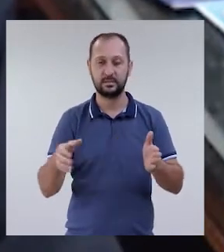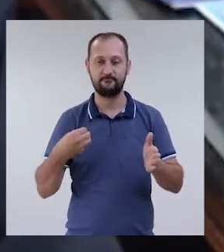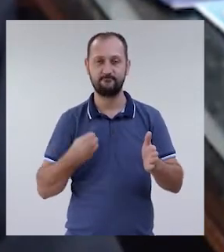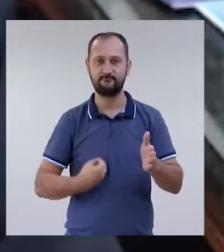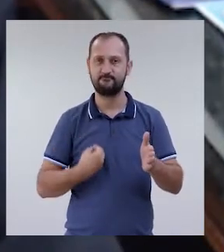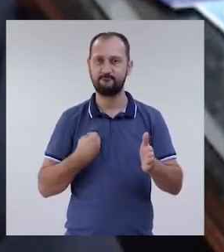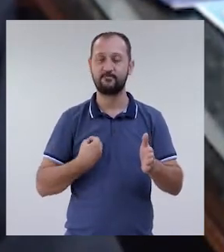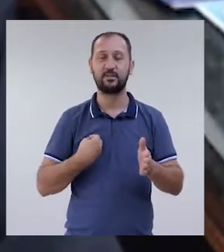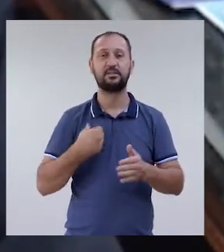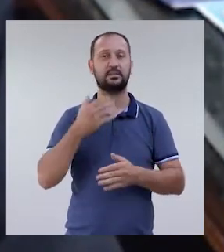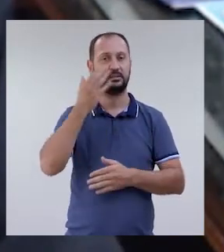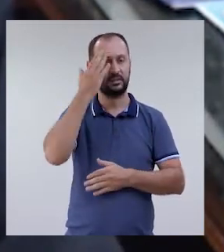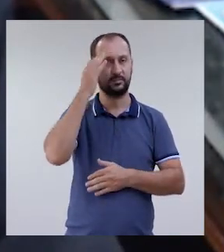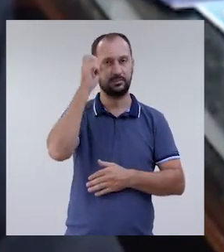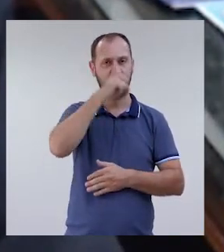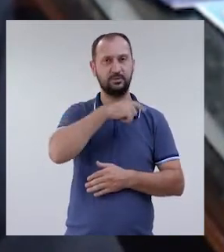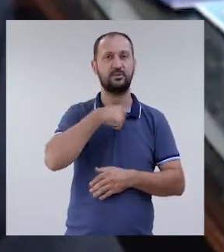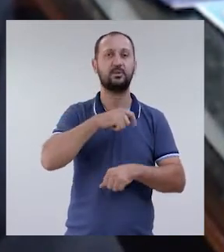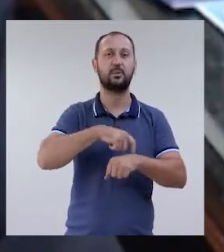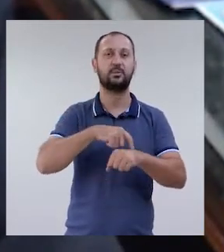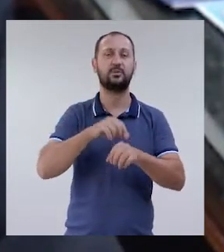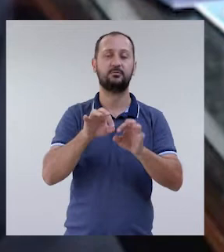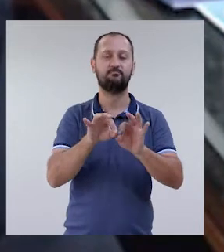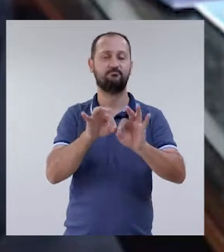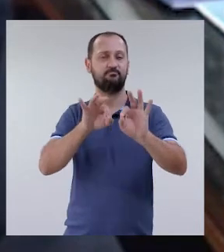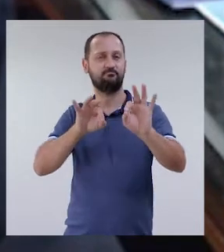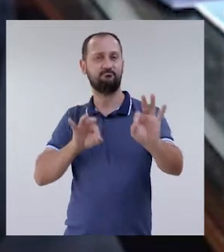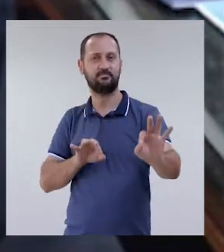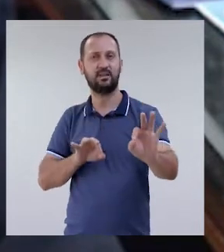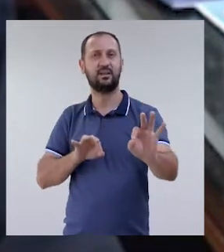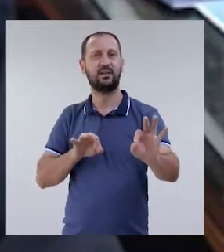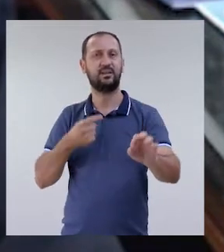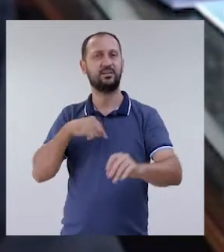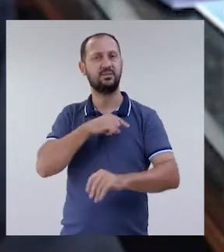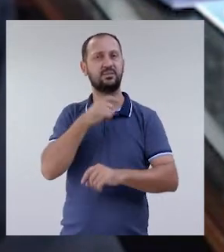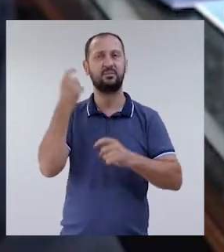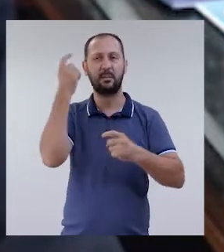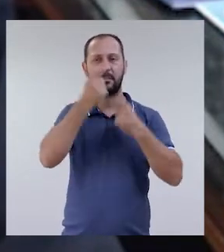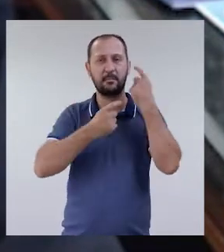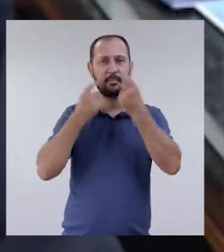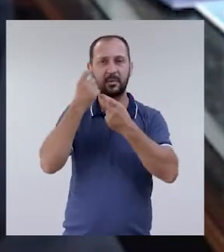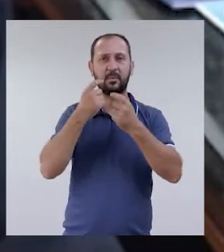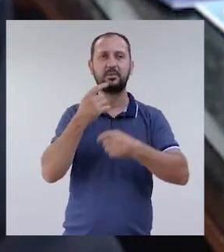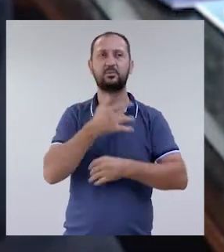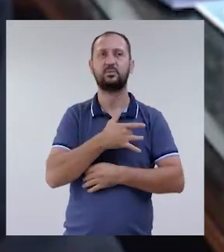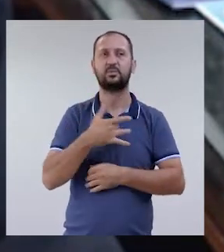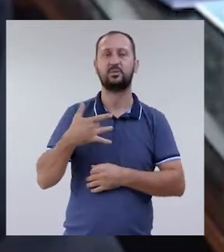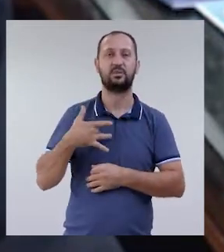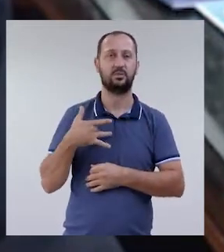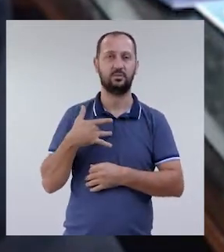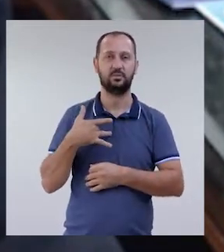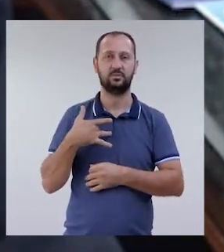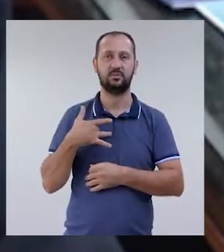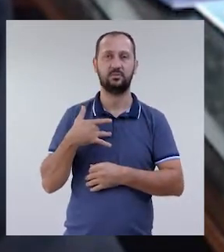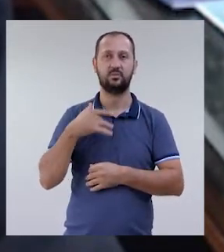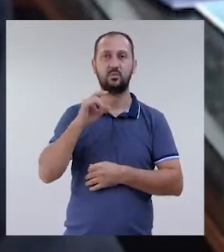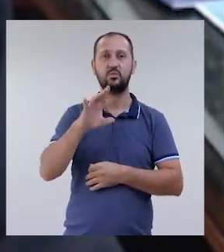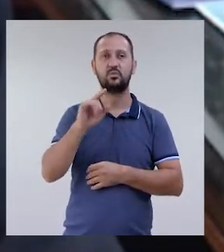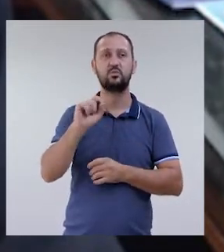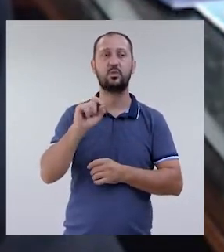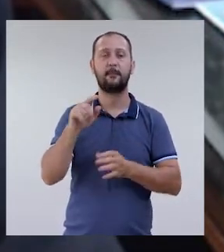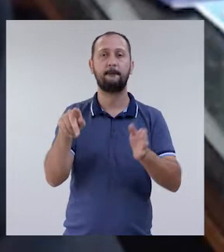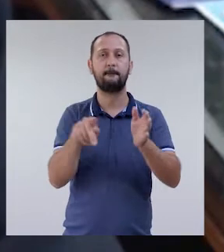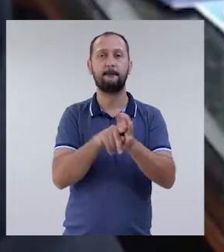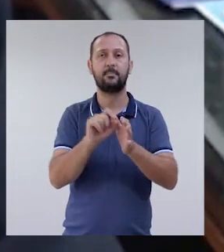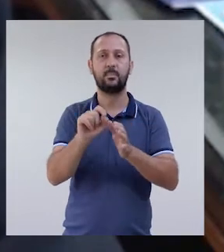vivendo esse momento bastante difícil de distanciamento, né, e com uma preocupação muito grande com a saúde,